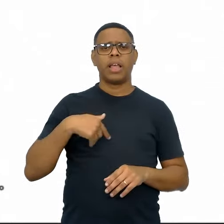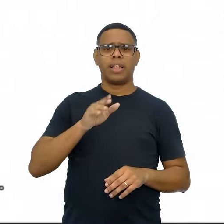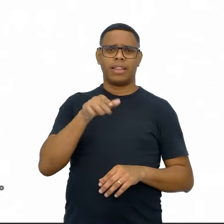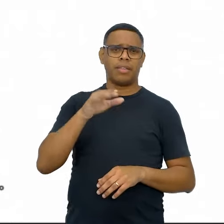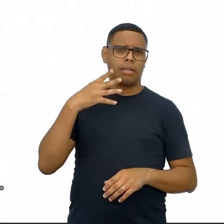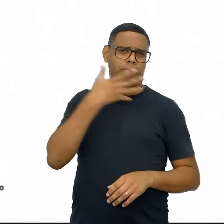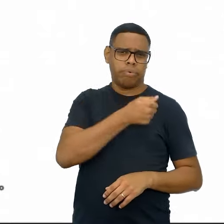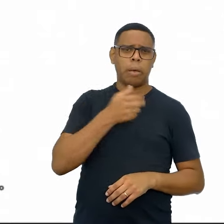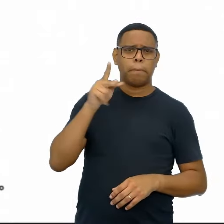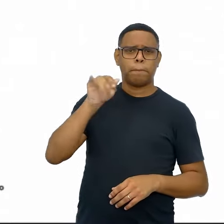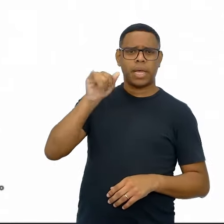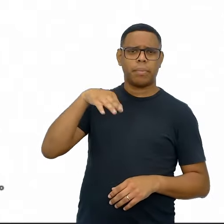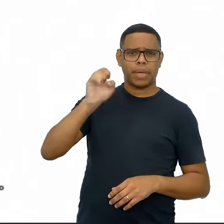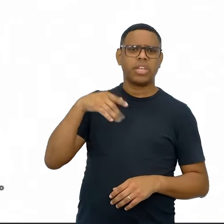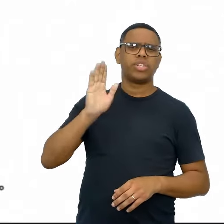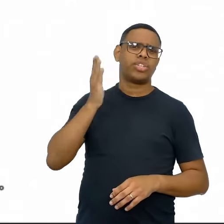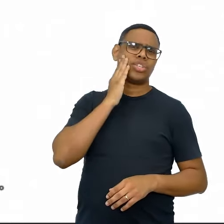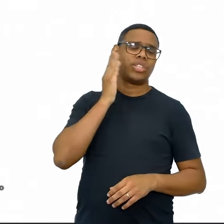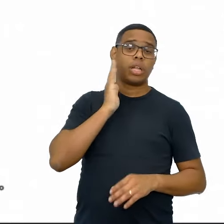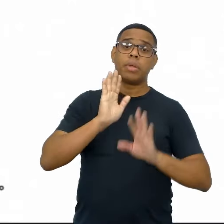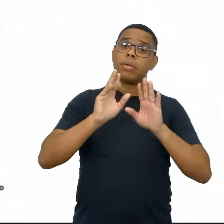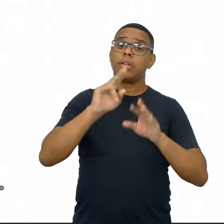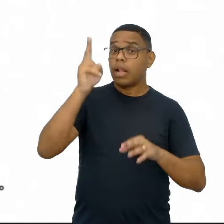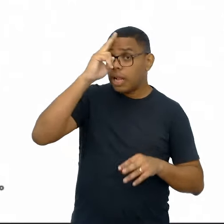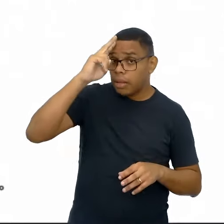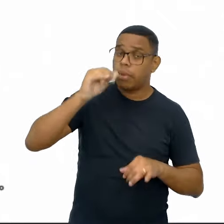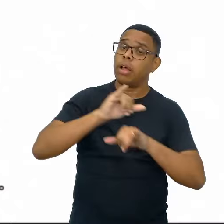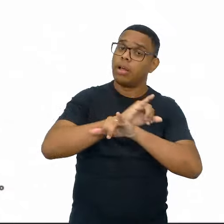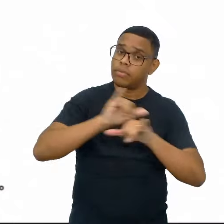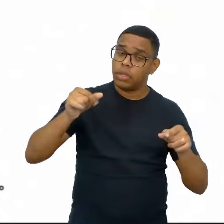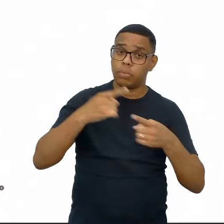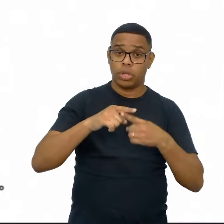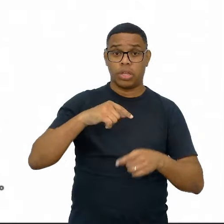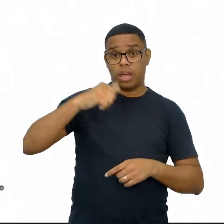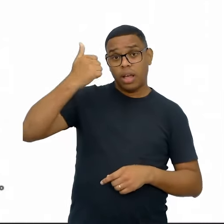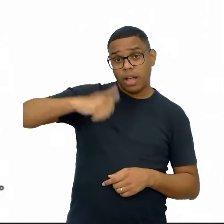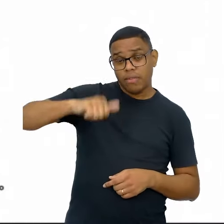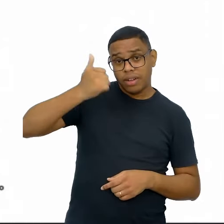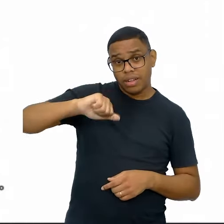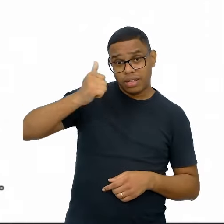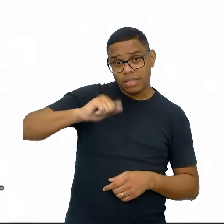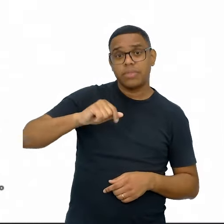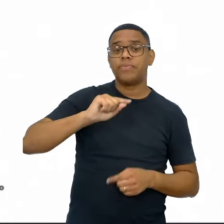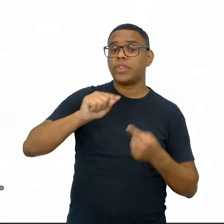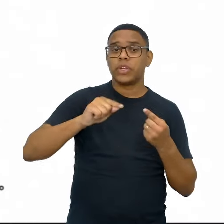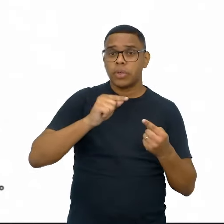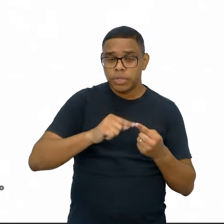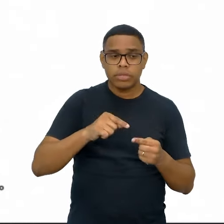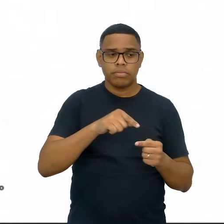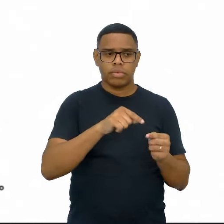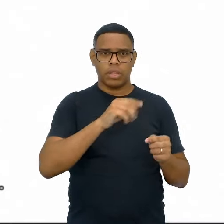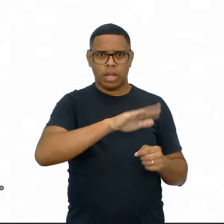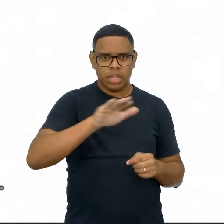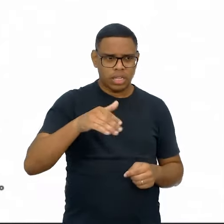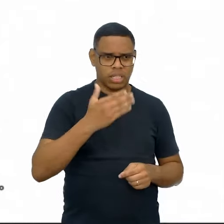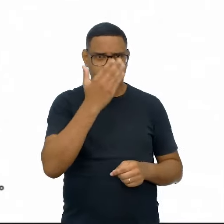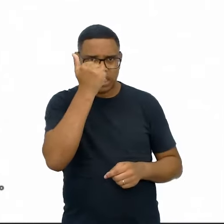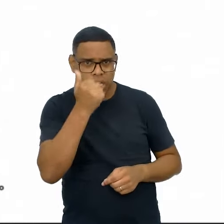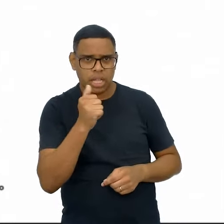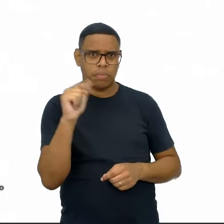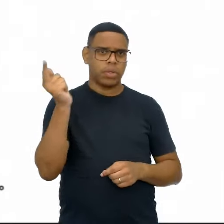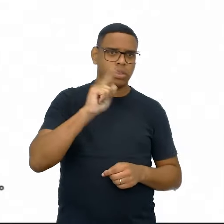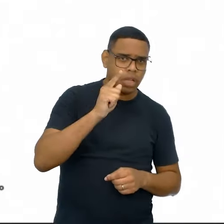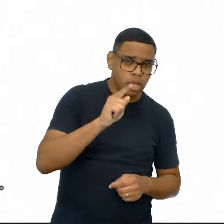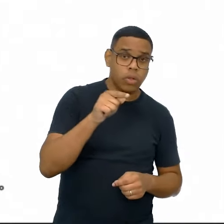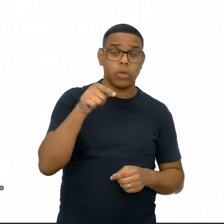sabe, mas o óbvio também precisa ser dito, né, que essas avaliações, elas servem para mensurar o que a criança sabe, né, para